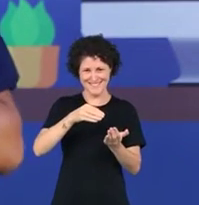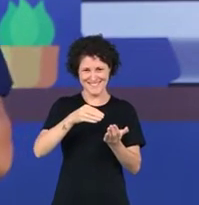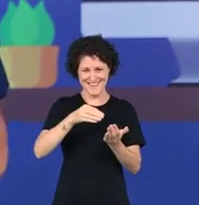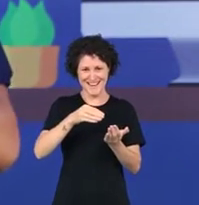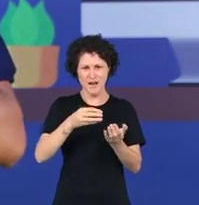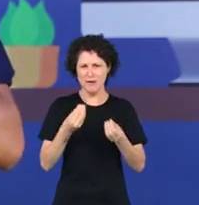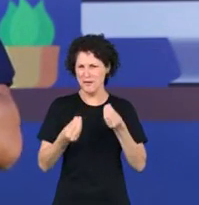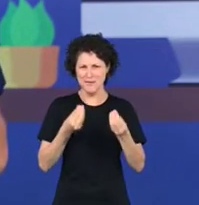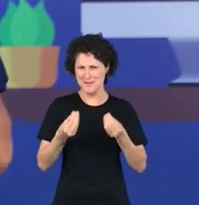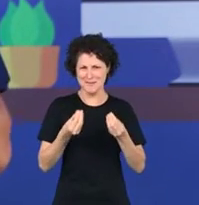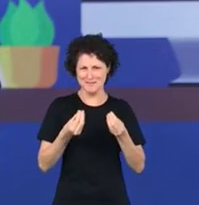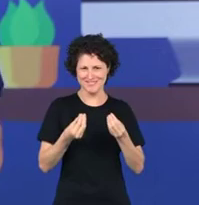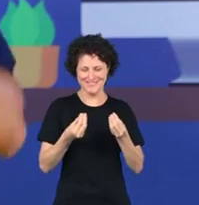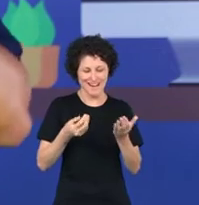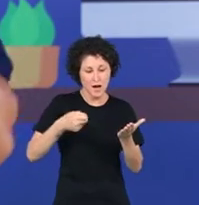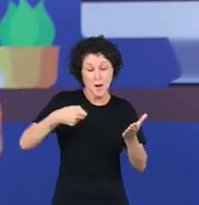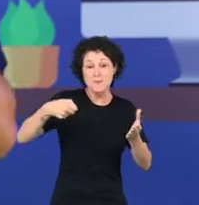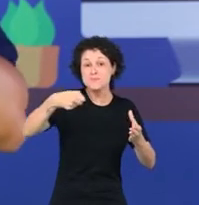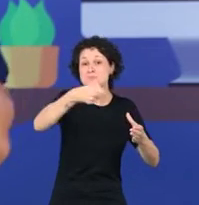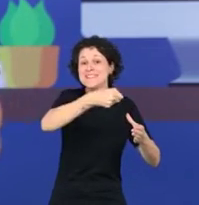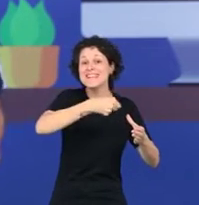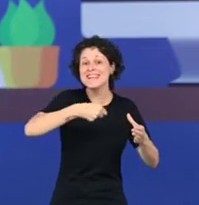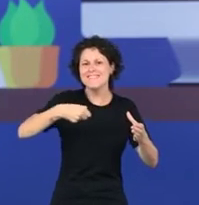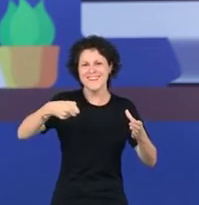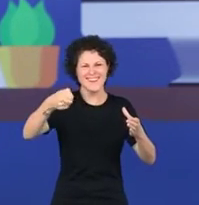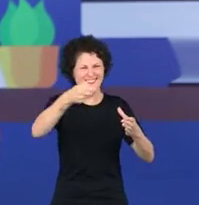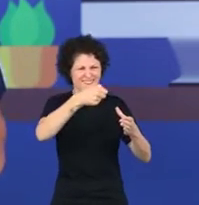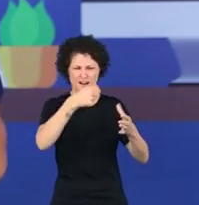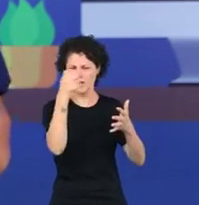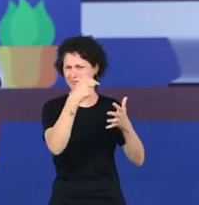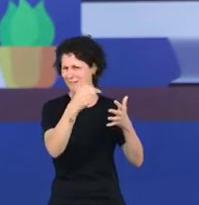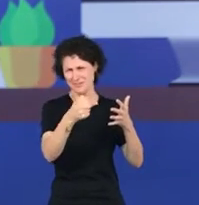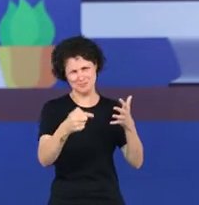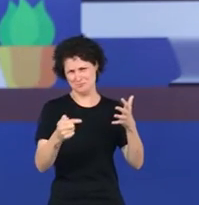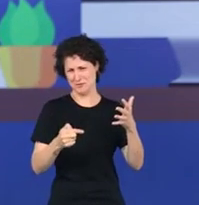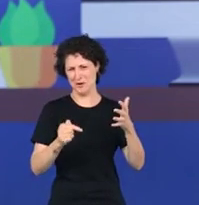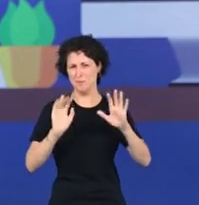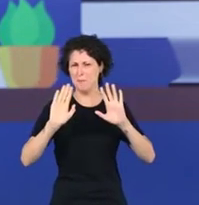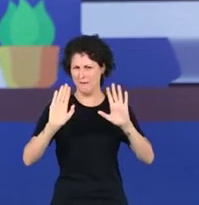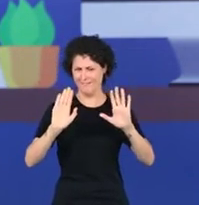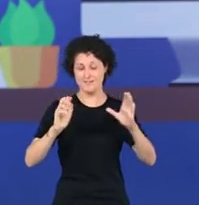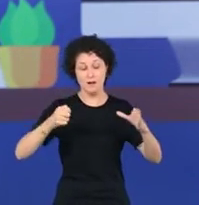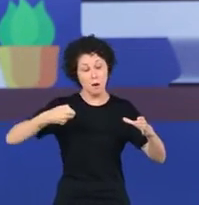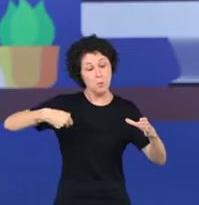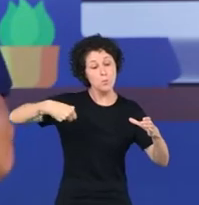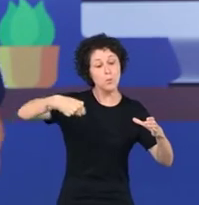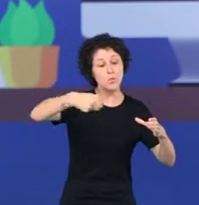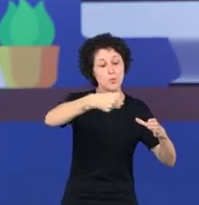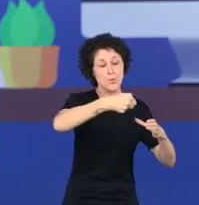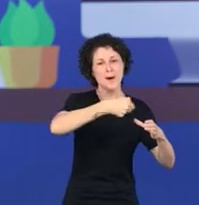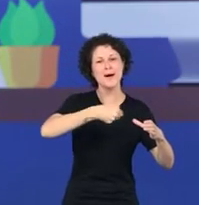farinha, deixando uma farinha bem soltinha para uma boa massa. Existem várias técnicas de separação e uma delas